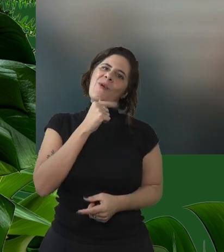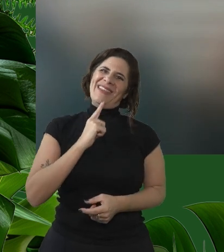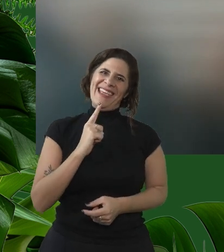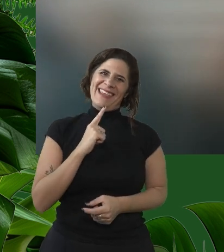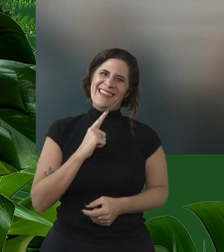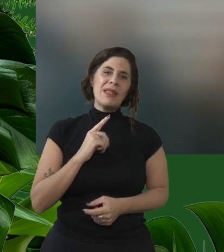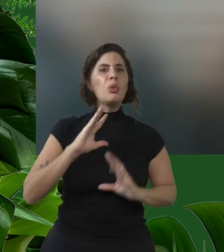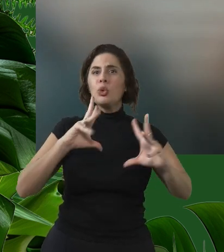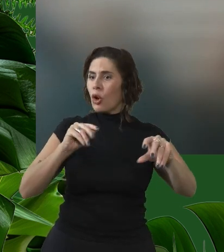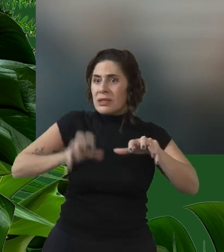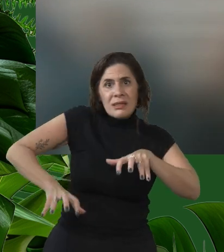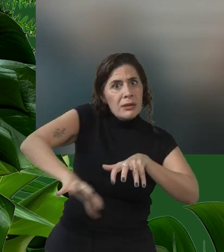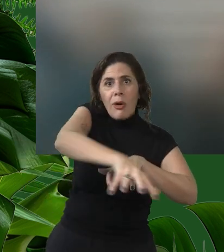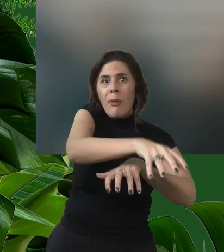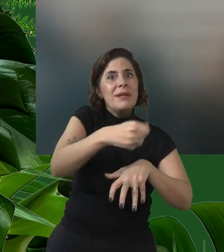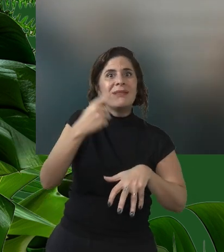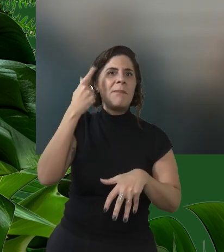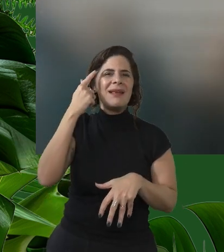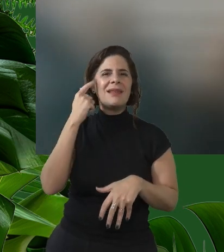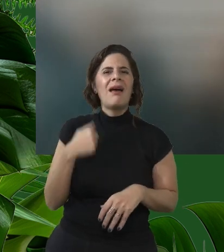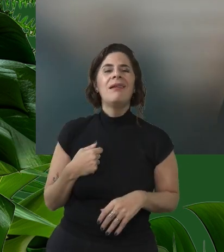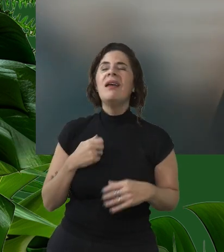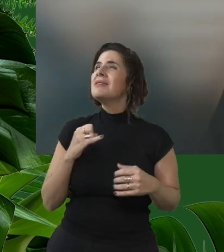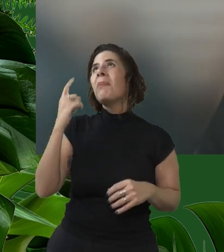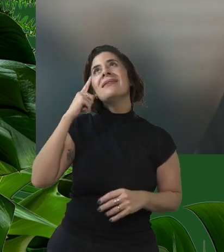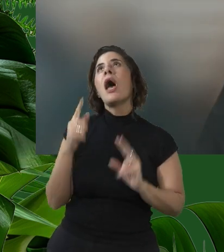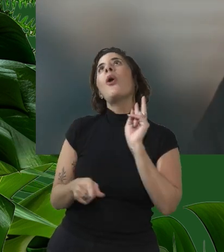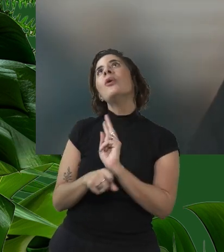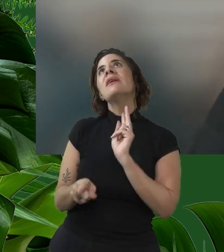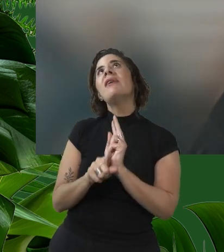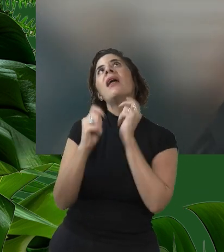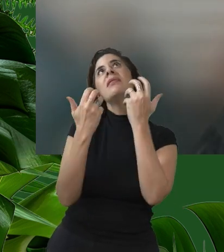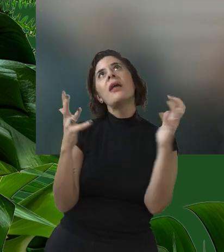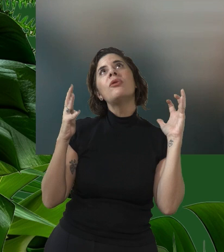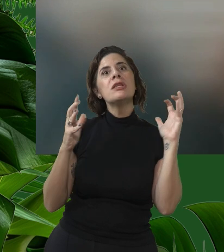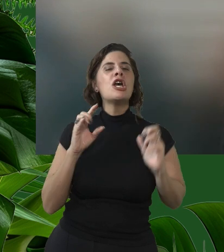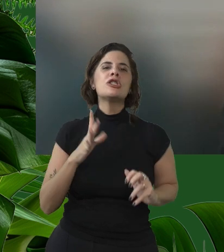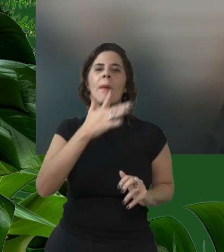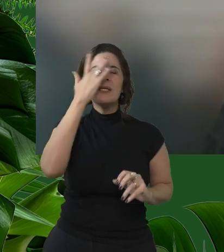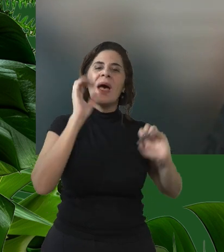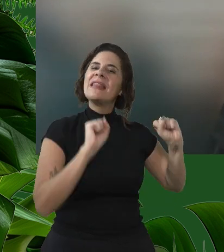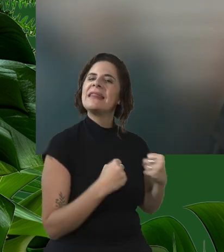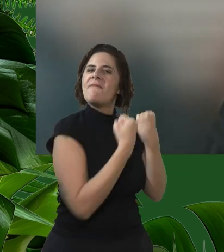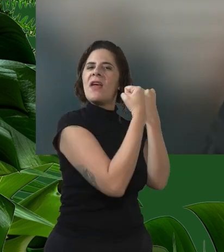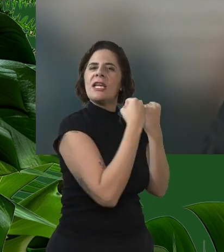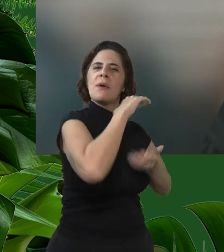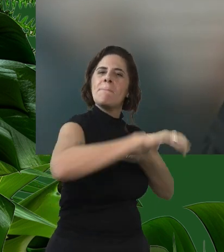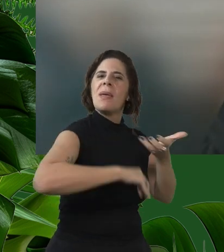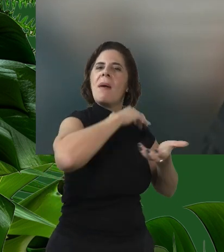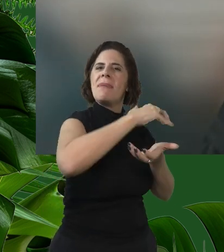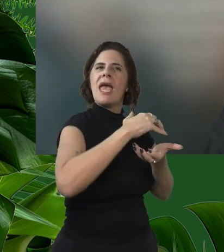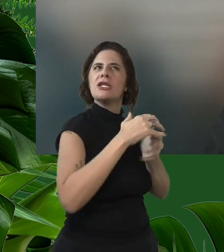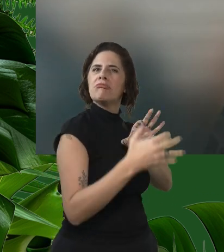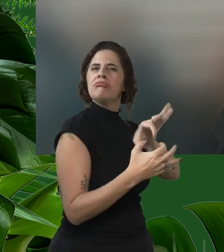setores, né? Quando a gente fala de conservação da natureza, isso não deveria ser uma pauta apenas de ambientalistas ou de pessoas mais conectadas com a agenda ambiental